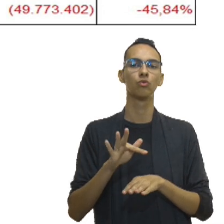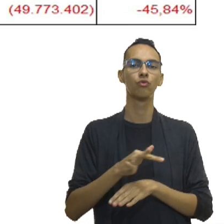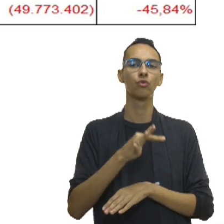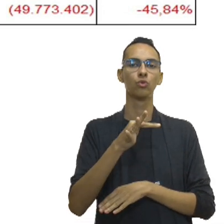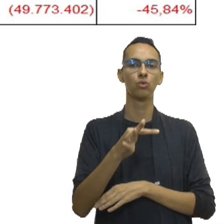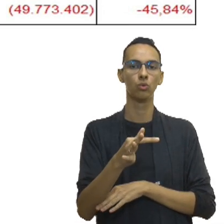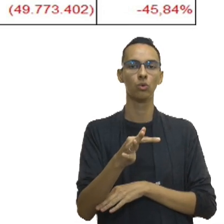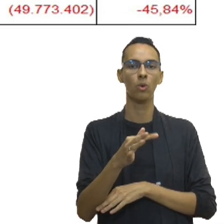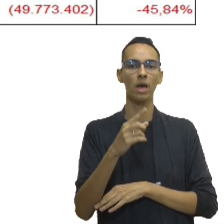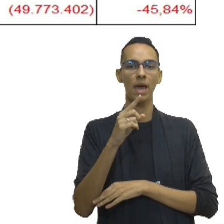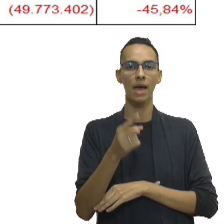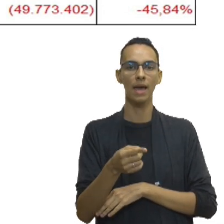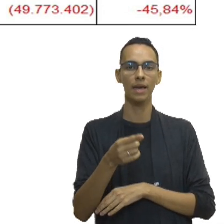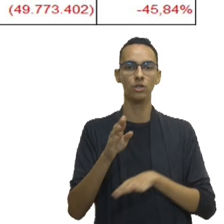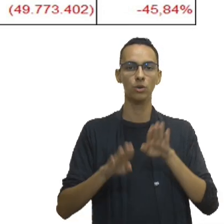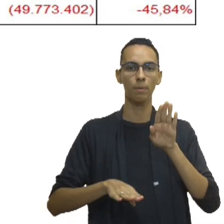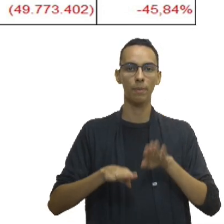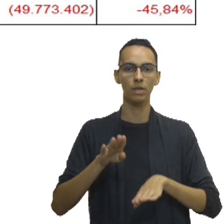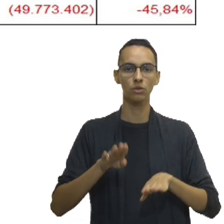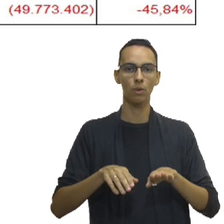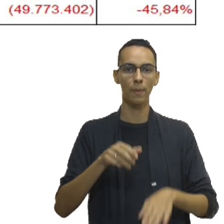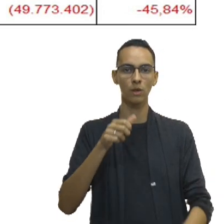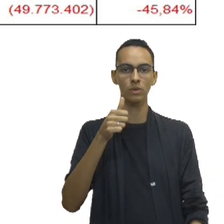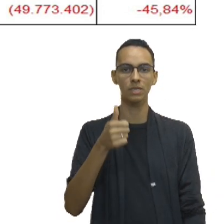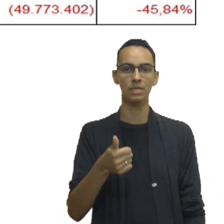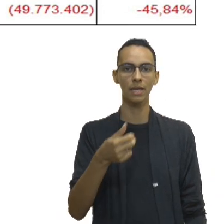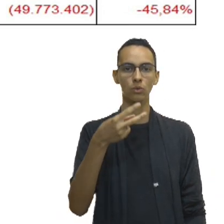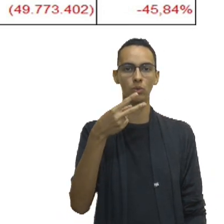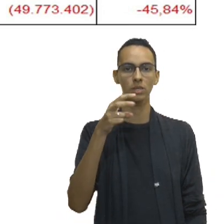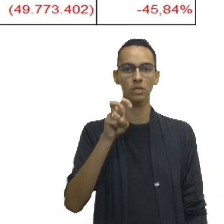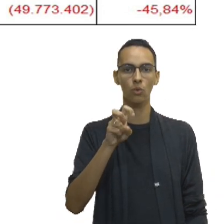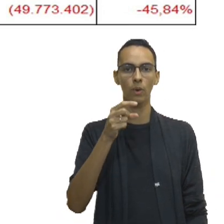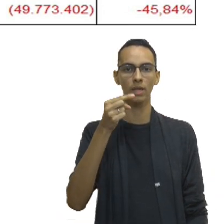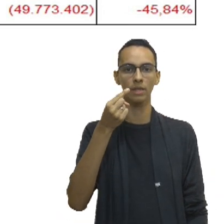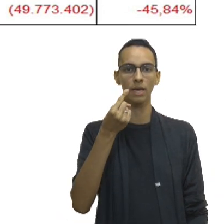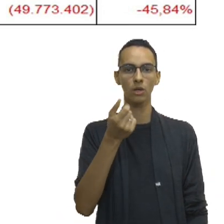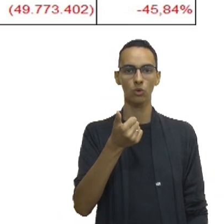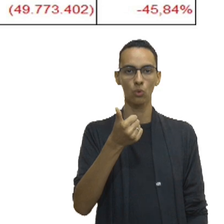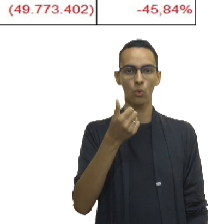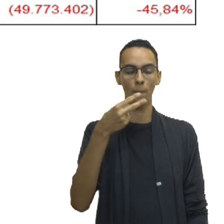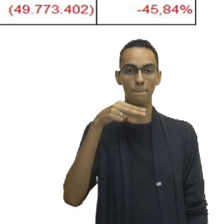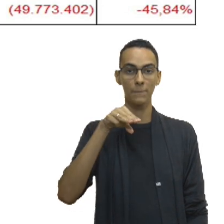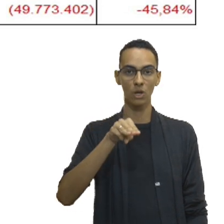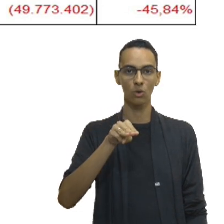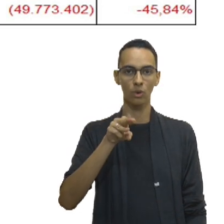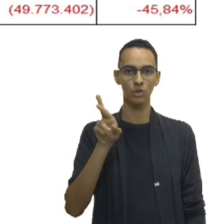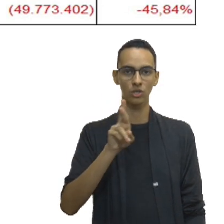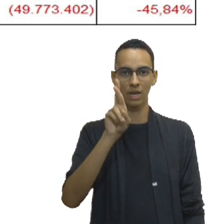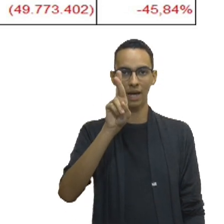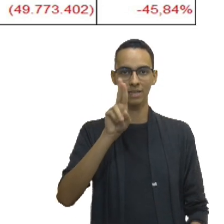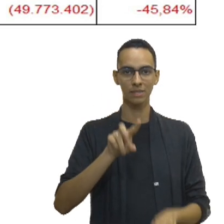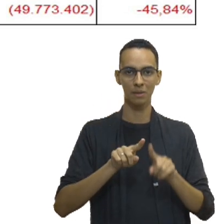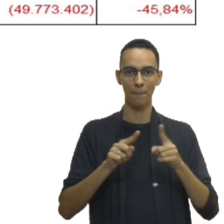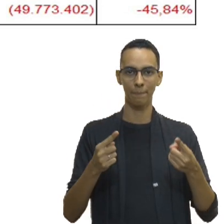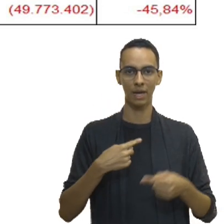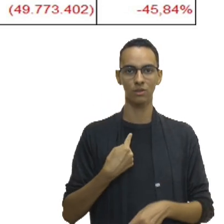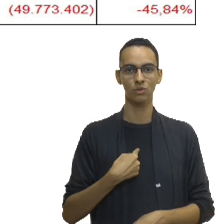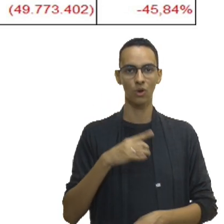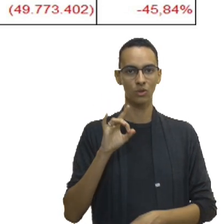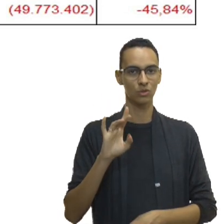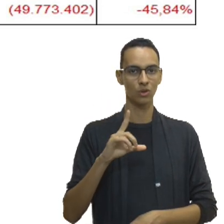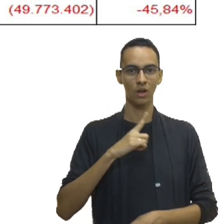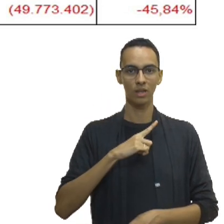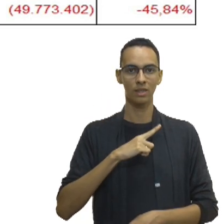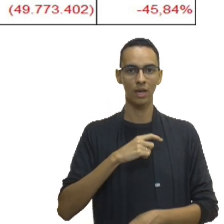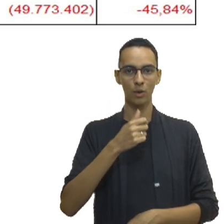2025 é de quase 151 milhões de reais, sendo que nós só temos 100 milhões, pouco mais de 100